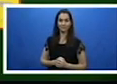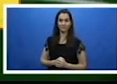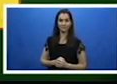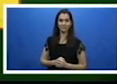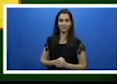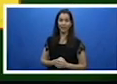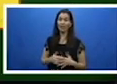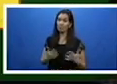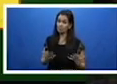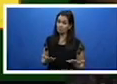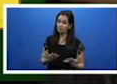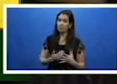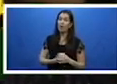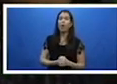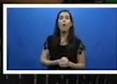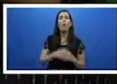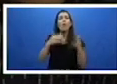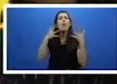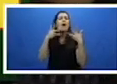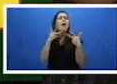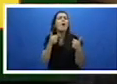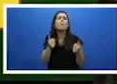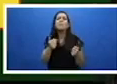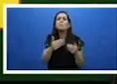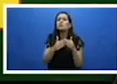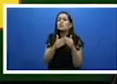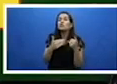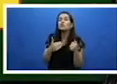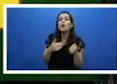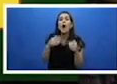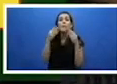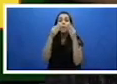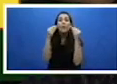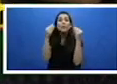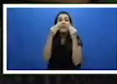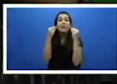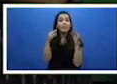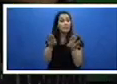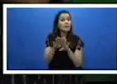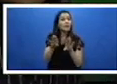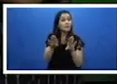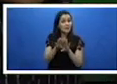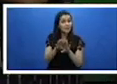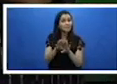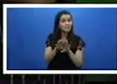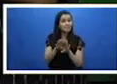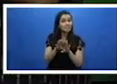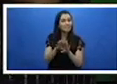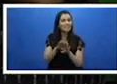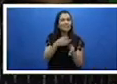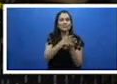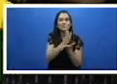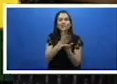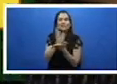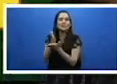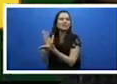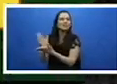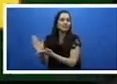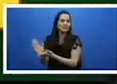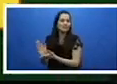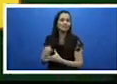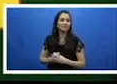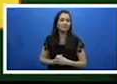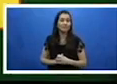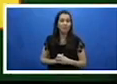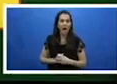Então, o leão pediu à raposa para dividir novamente a caça. A